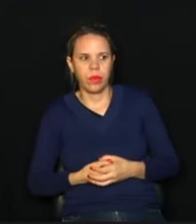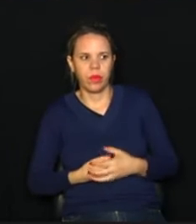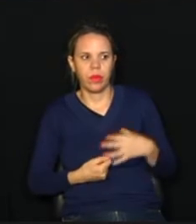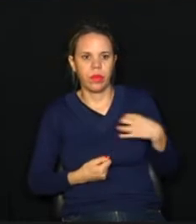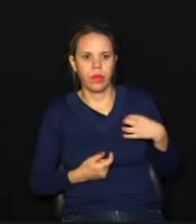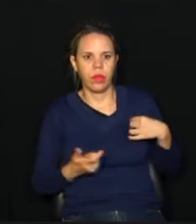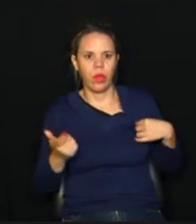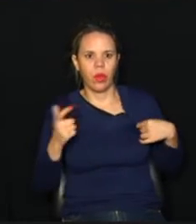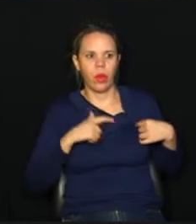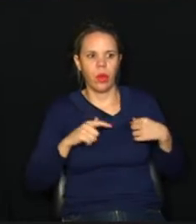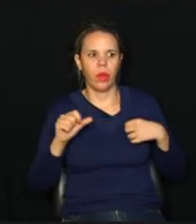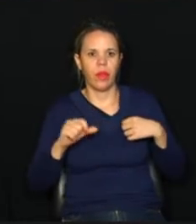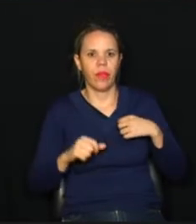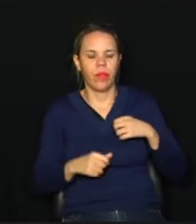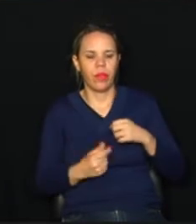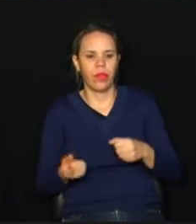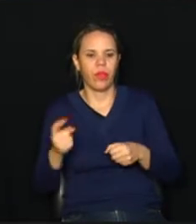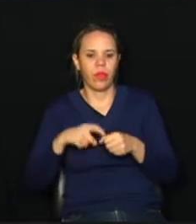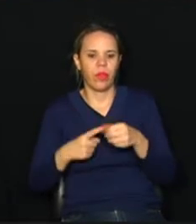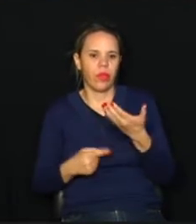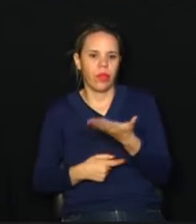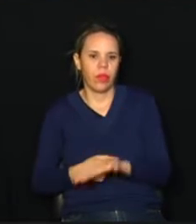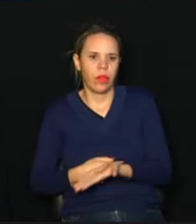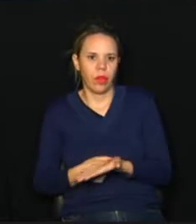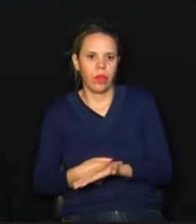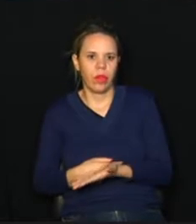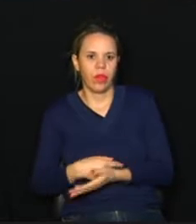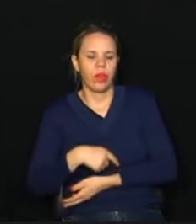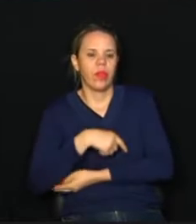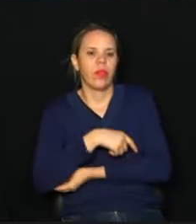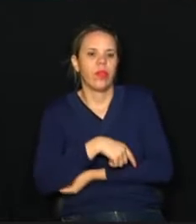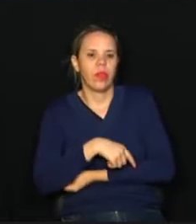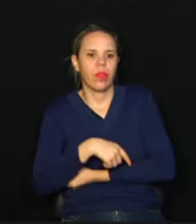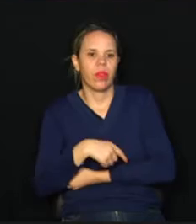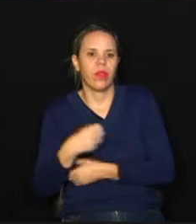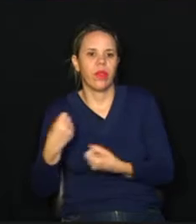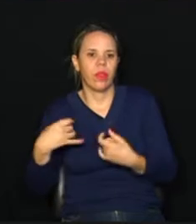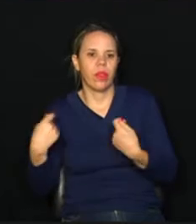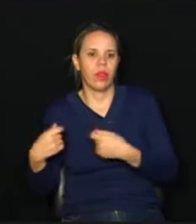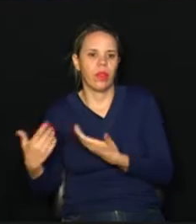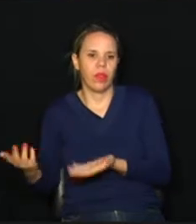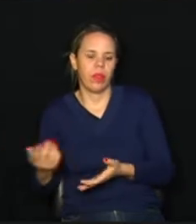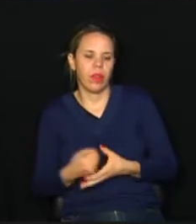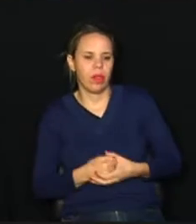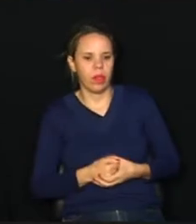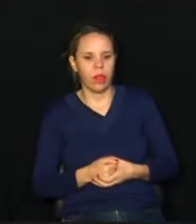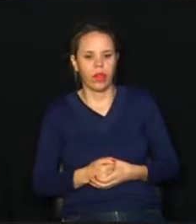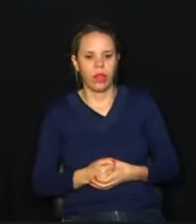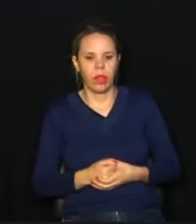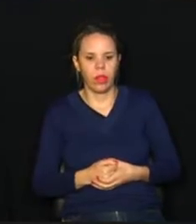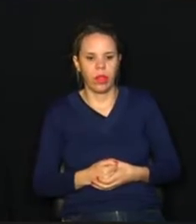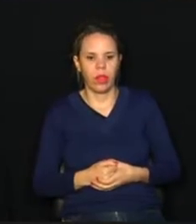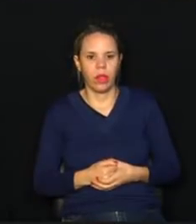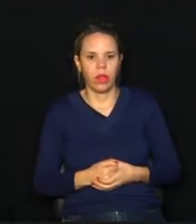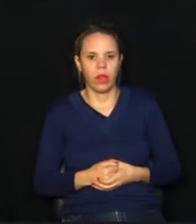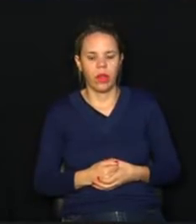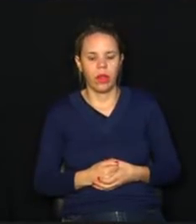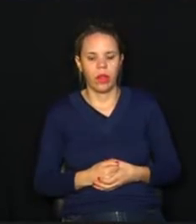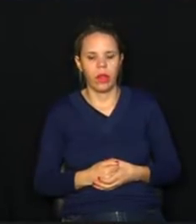horrível. Mas voltando aqui à questão das nossas demandas, né?